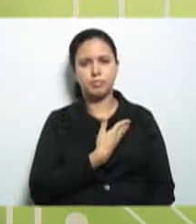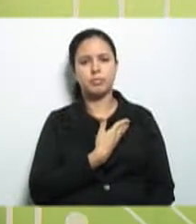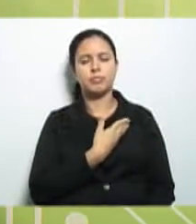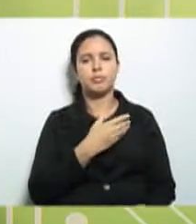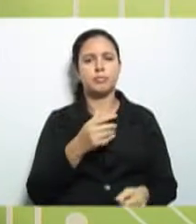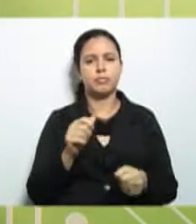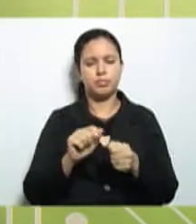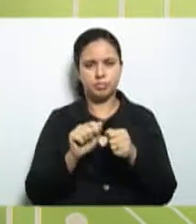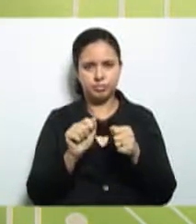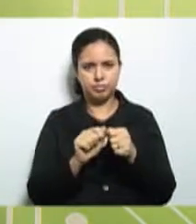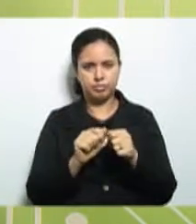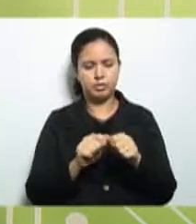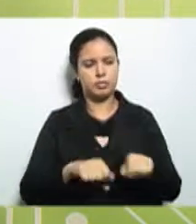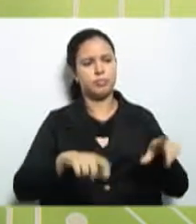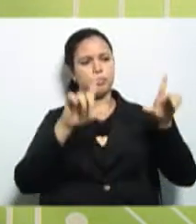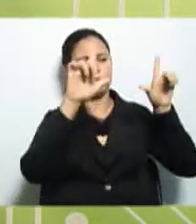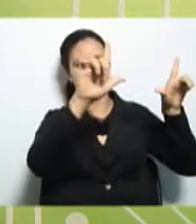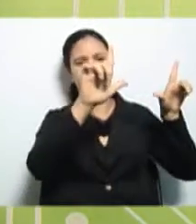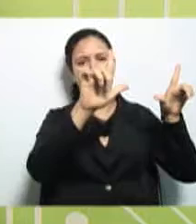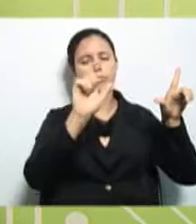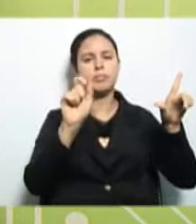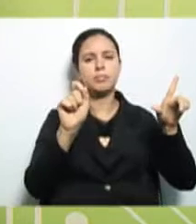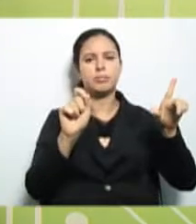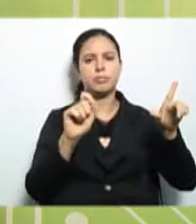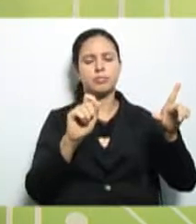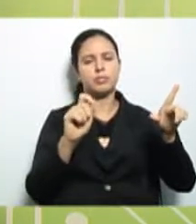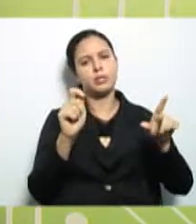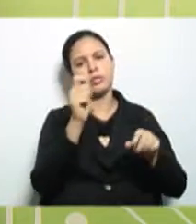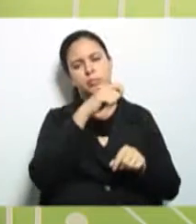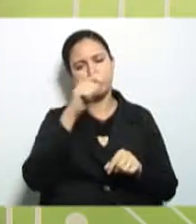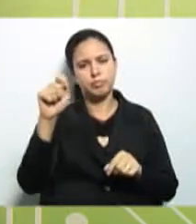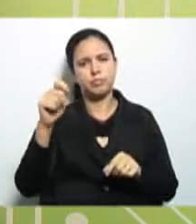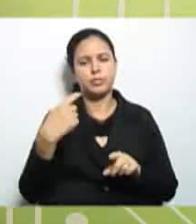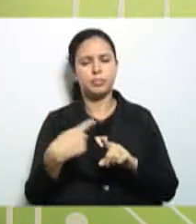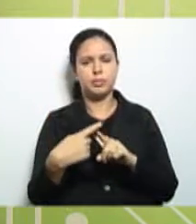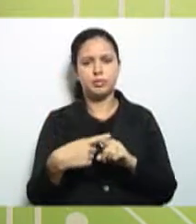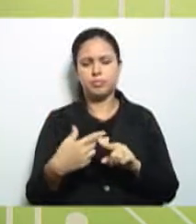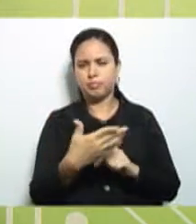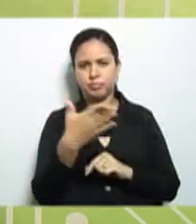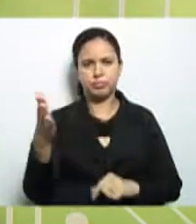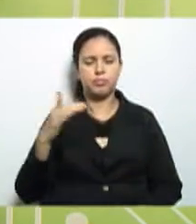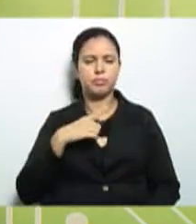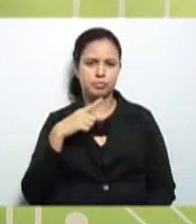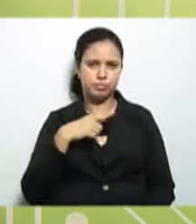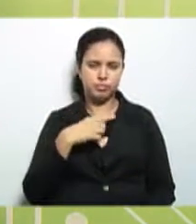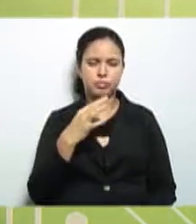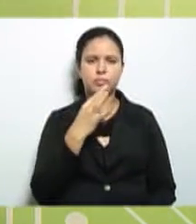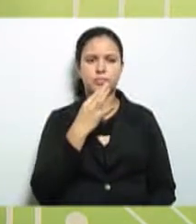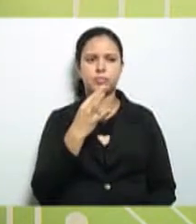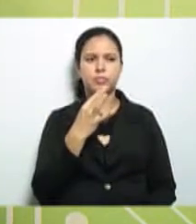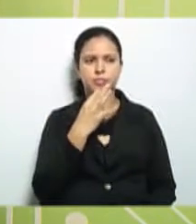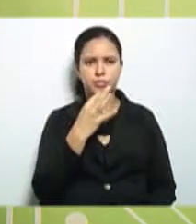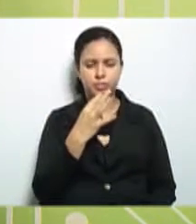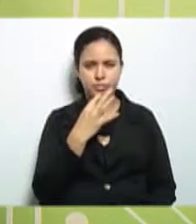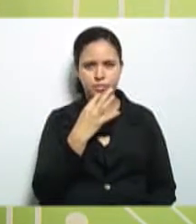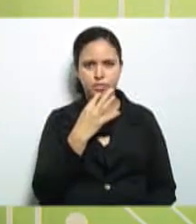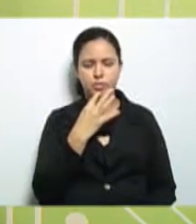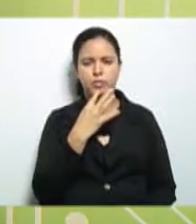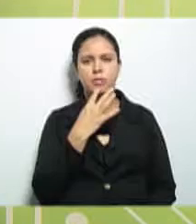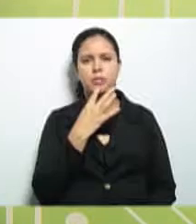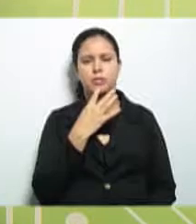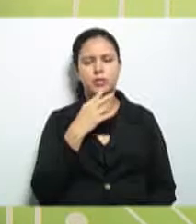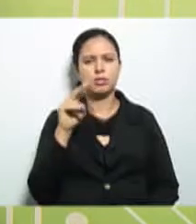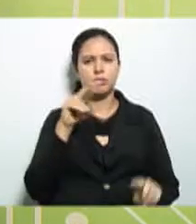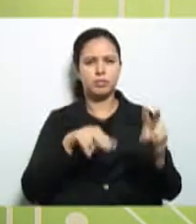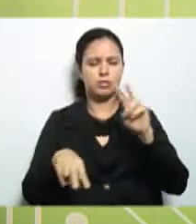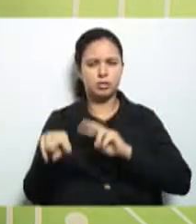vocês vão produzir cartazes, né? Porque vocês têm esse conhecimento, vocês já vão ter essa